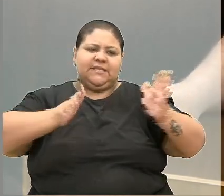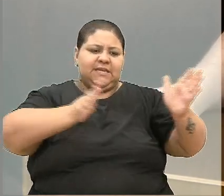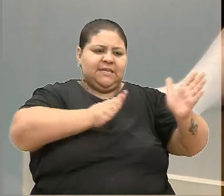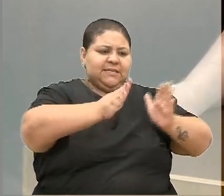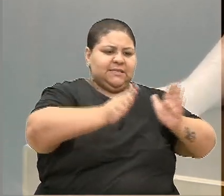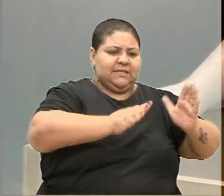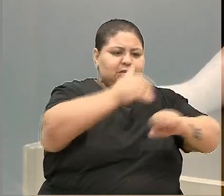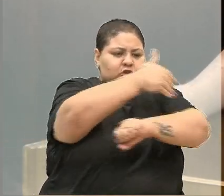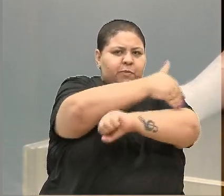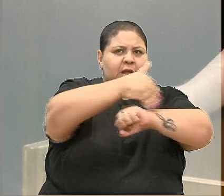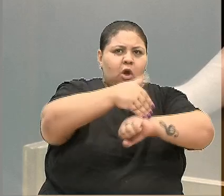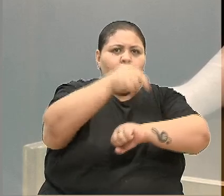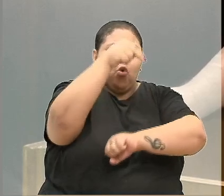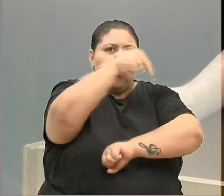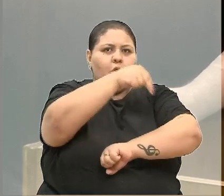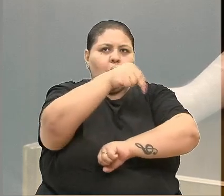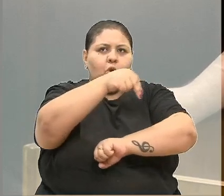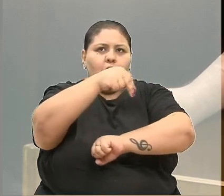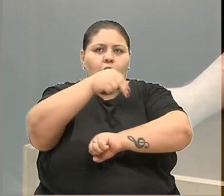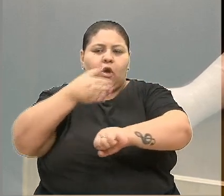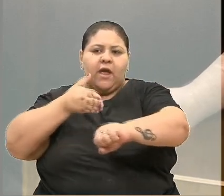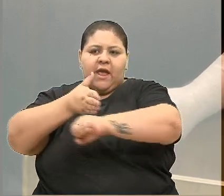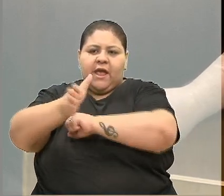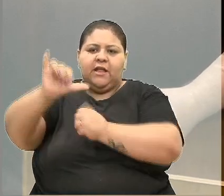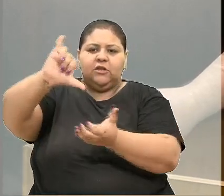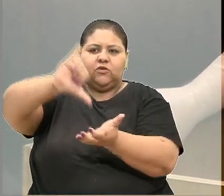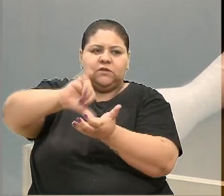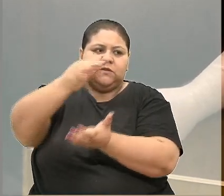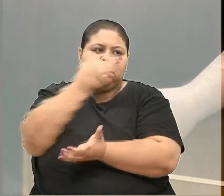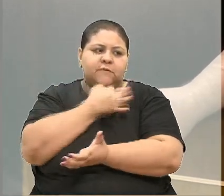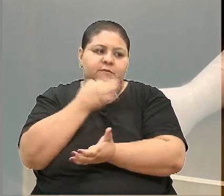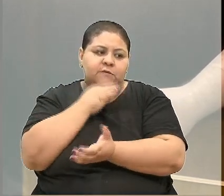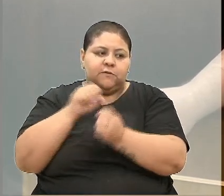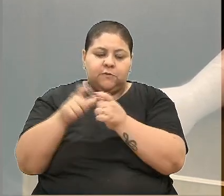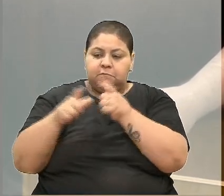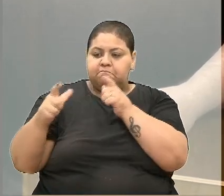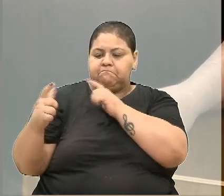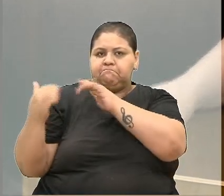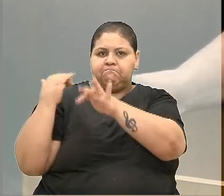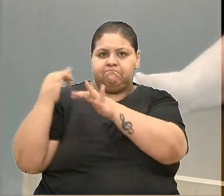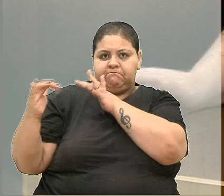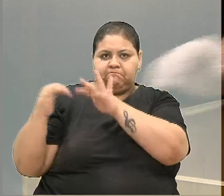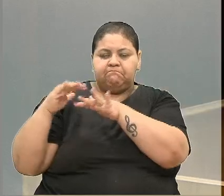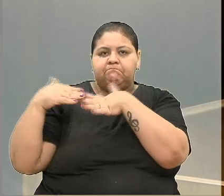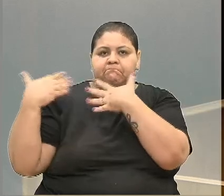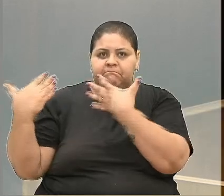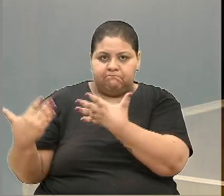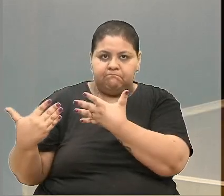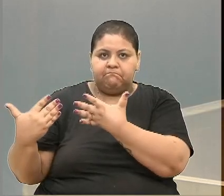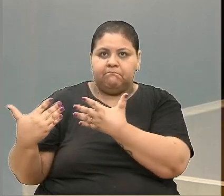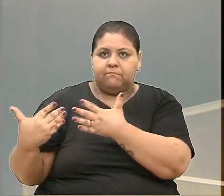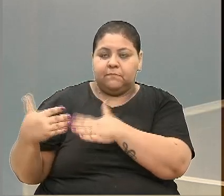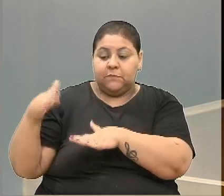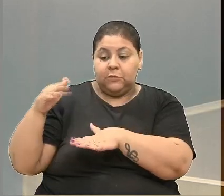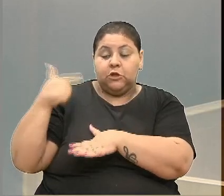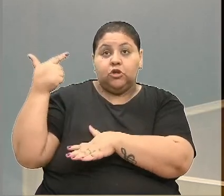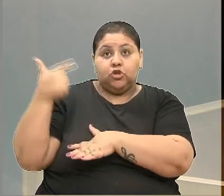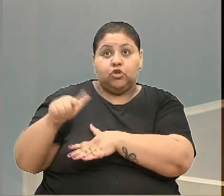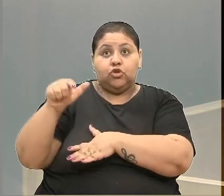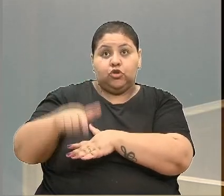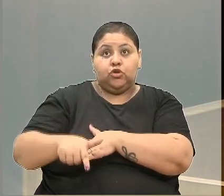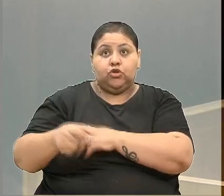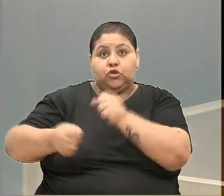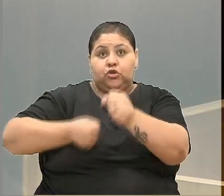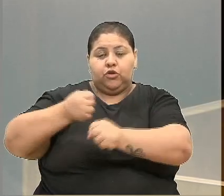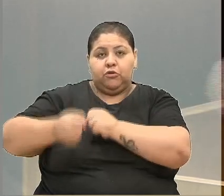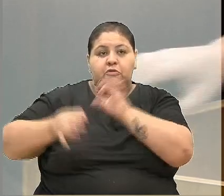Norte, entra no centro de Caxias. Então, um grande movimento, um grande evento esportivo. Mais uma edição da Meia Maratona de Caxias.